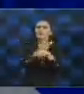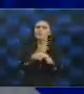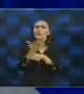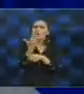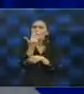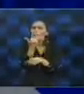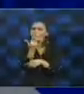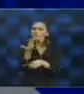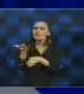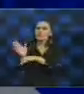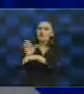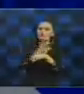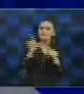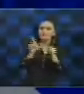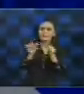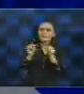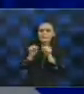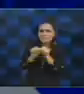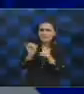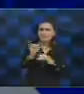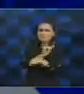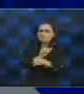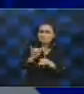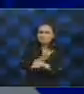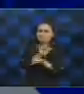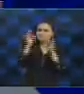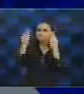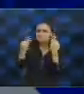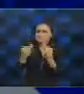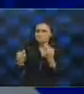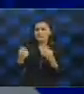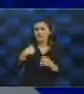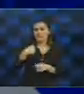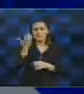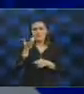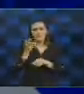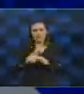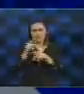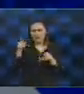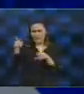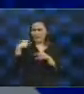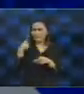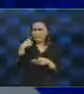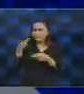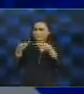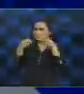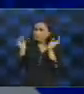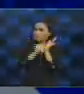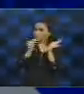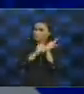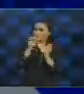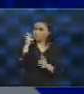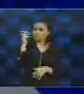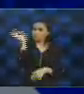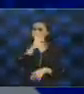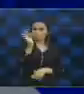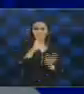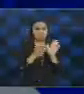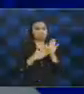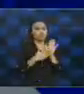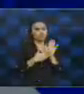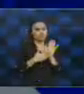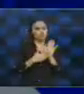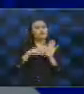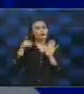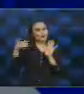os moldes da boa engenharia que nós praticamos no nosso governo. Eu não vi nenhuma proposta, agora mesmo não fez nenhuma proposta. Ele fala da Maus Caminhos e ele